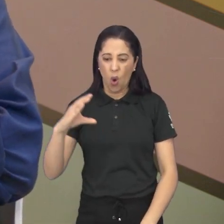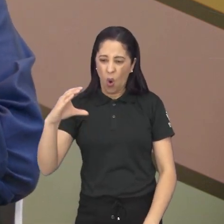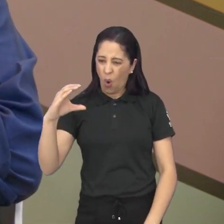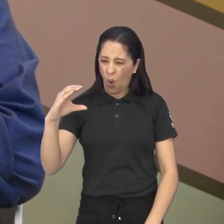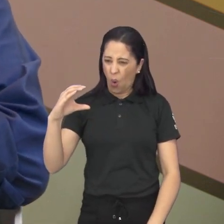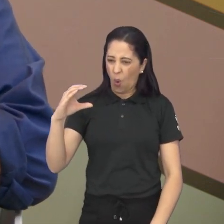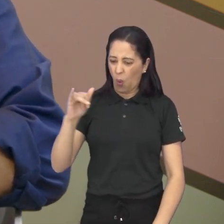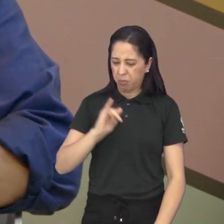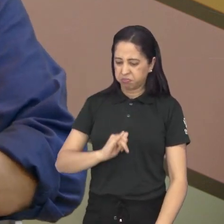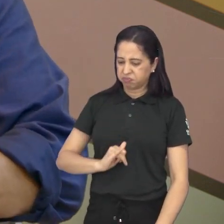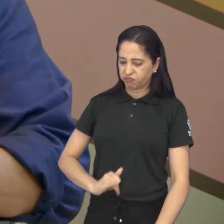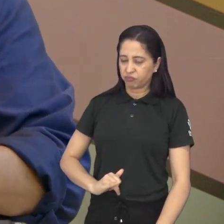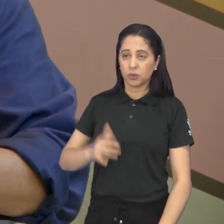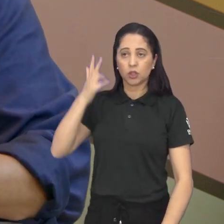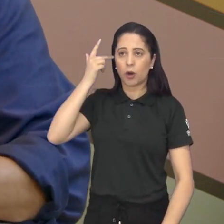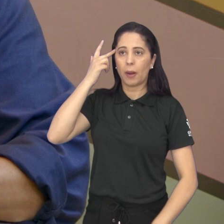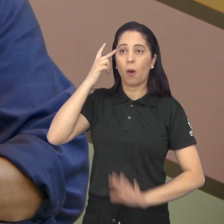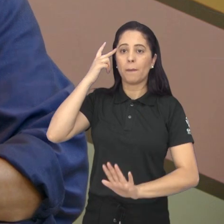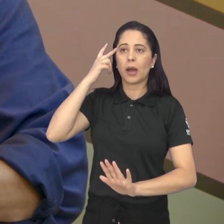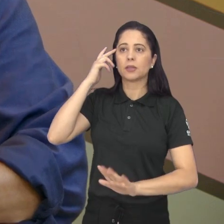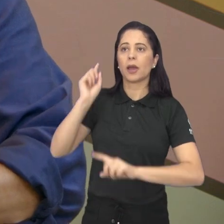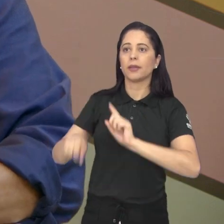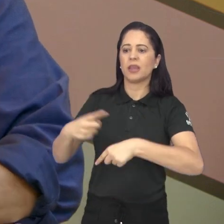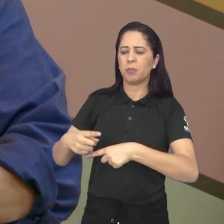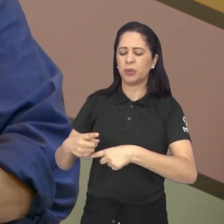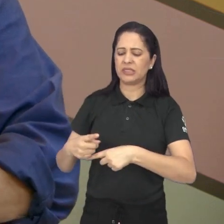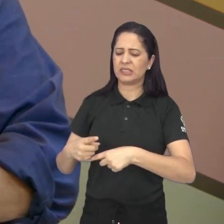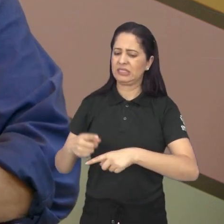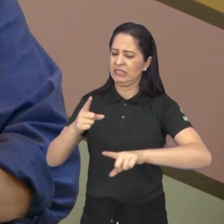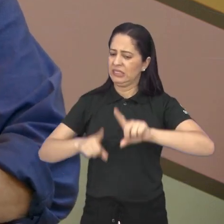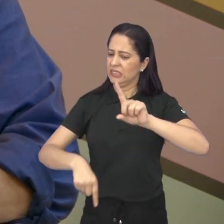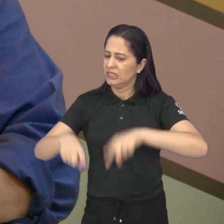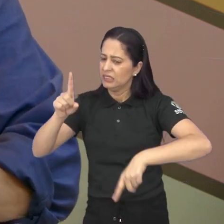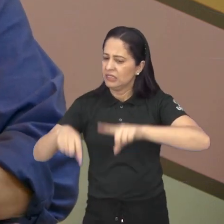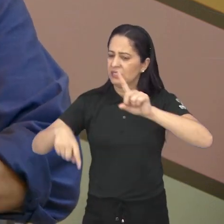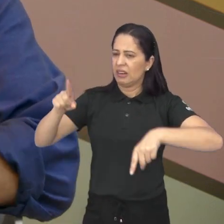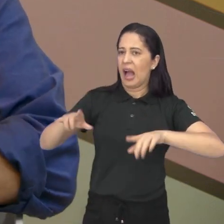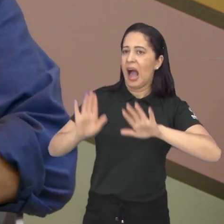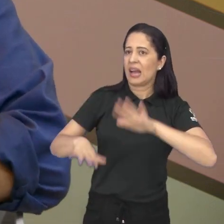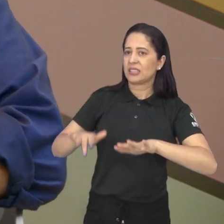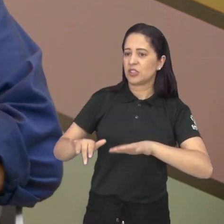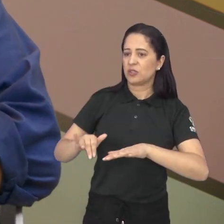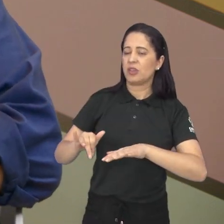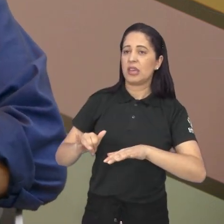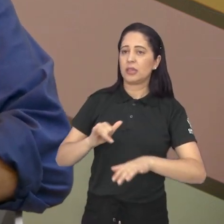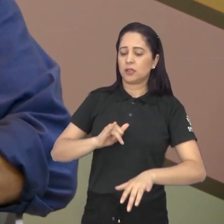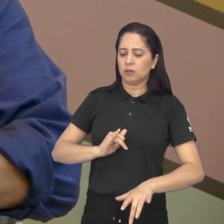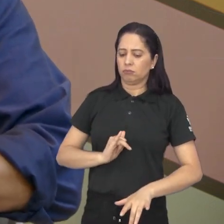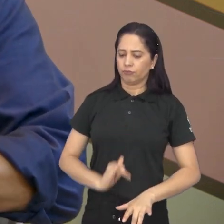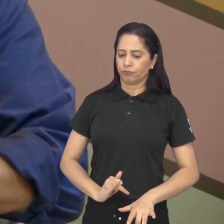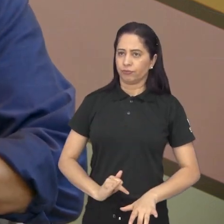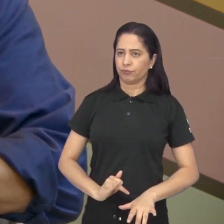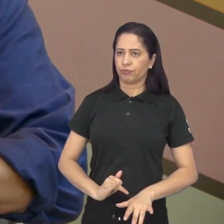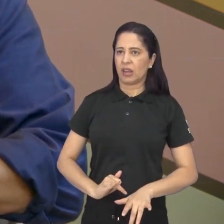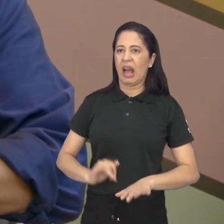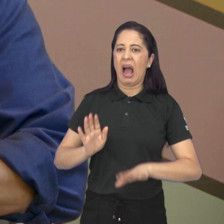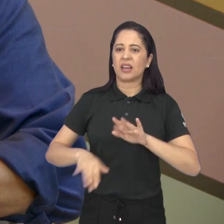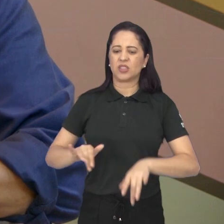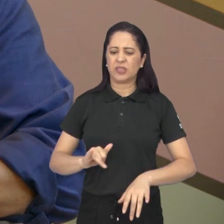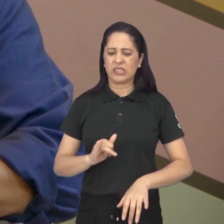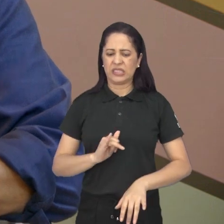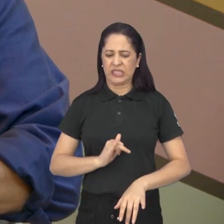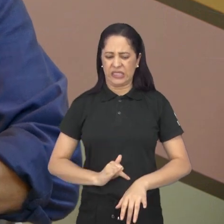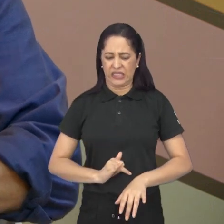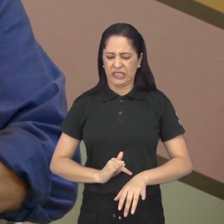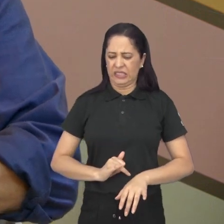mais ou menos naquele padrão. De um tempo para cá, fica alternando. Às vezes eu tenho diarreia, às vezes tem constipação,